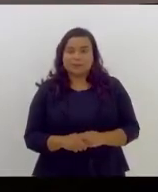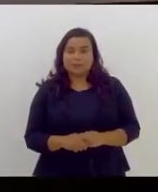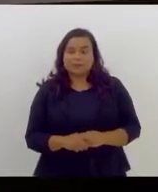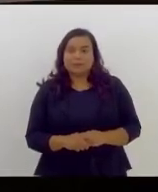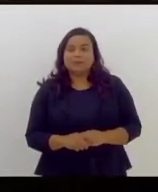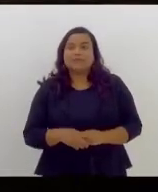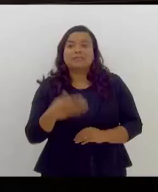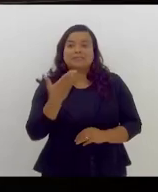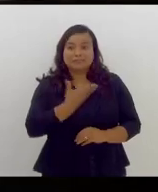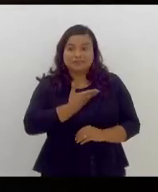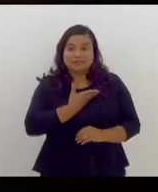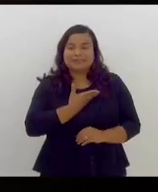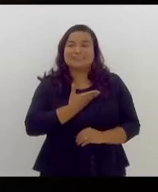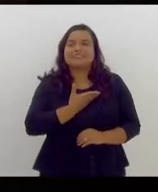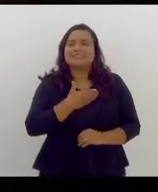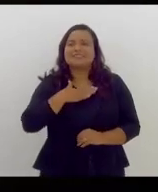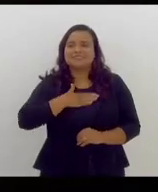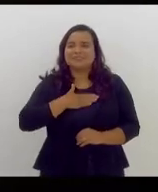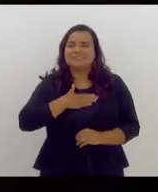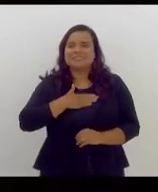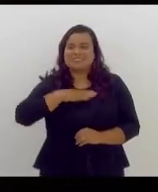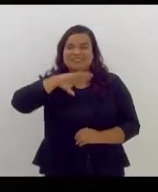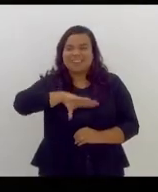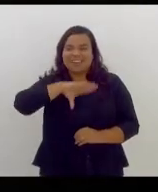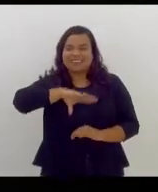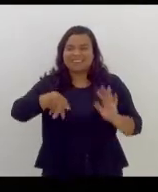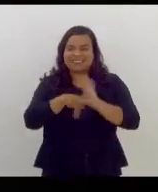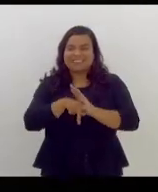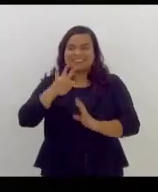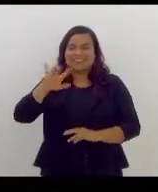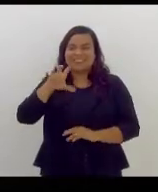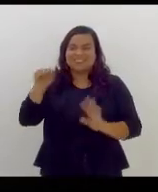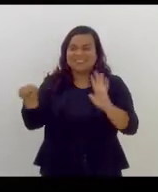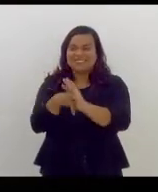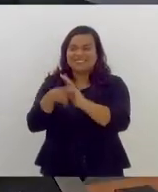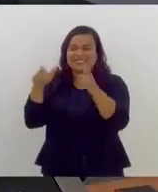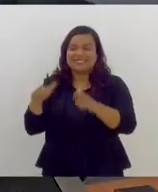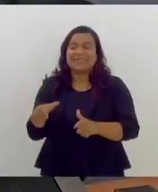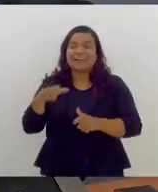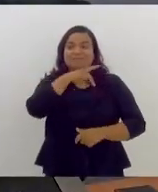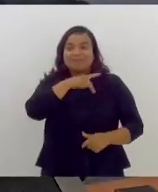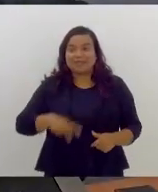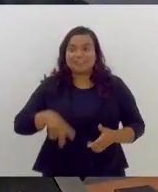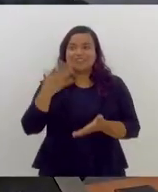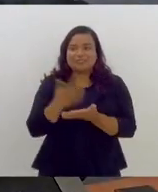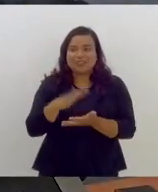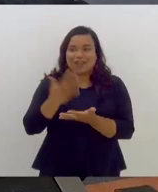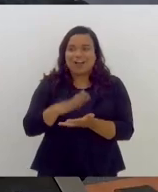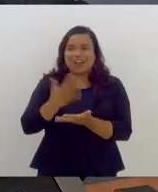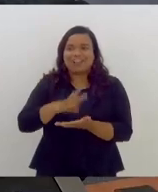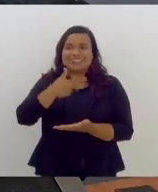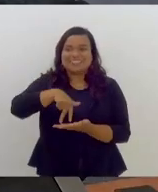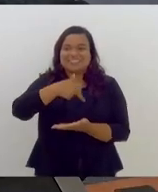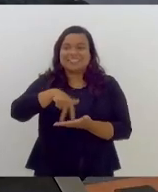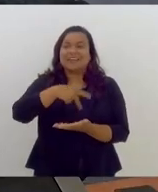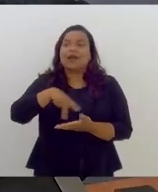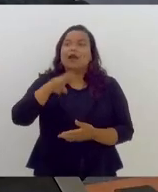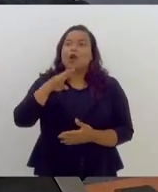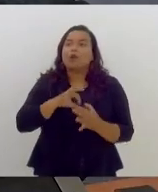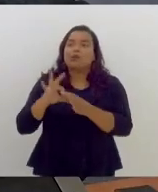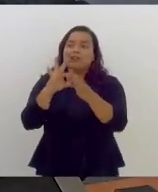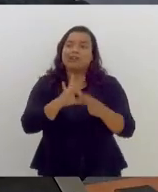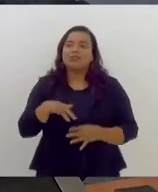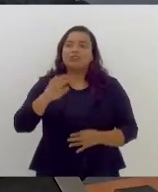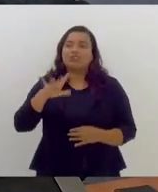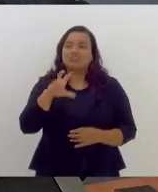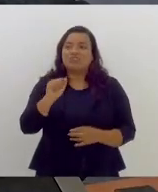Querido amigo vascaíno, tijucano, presidente da Escola de Samba Unidos da Tijuca, doutor Fernando